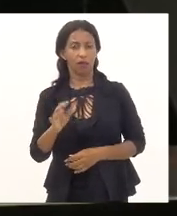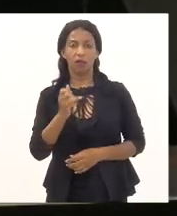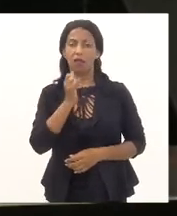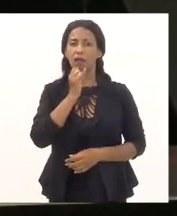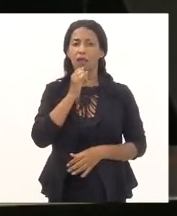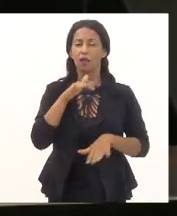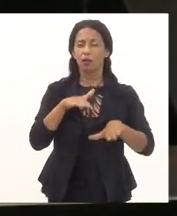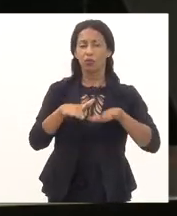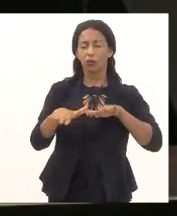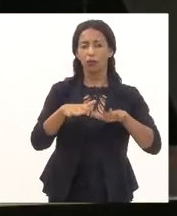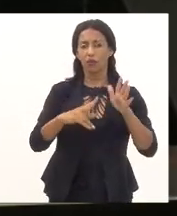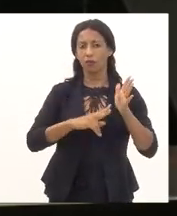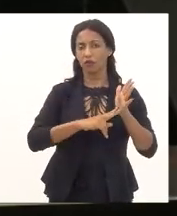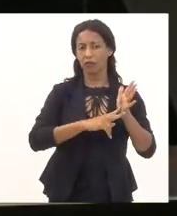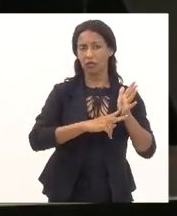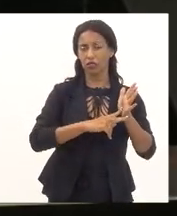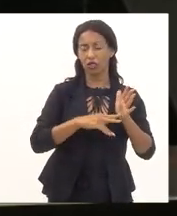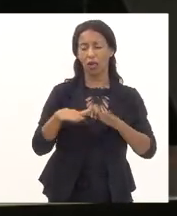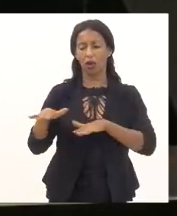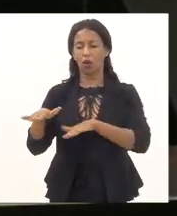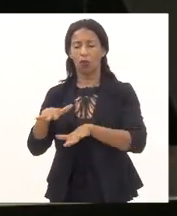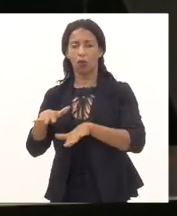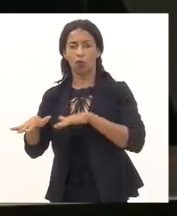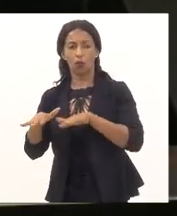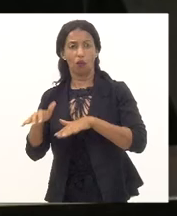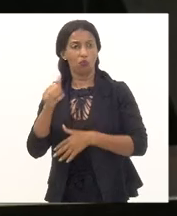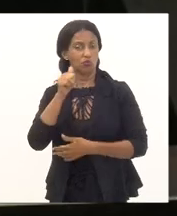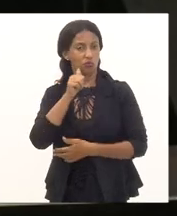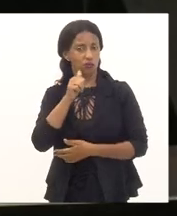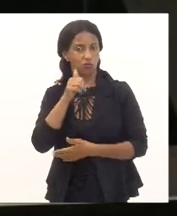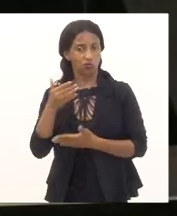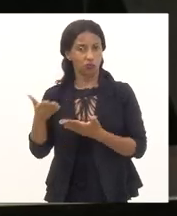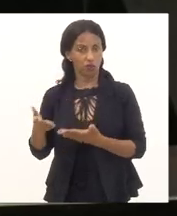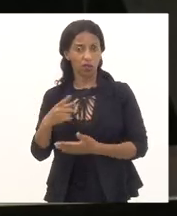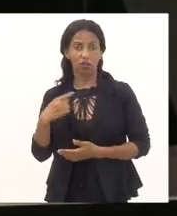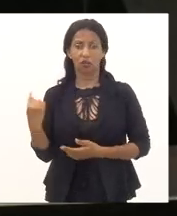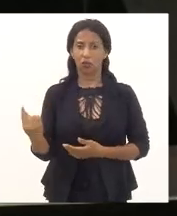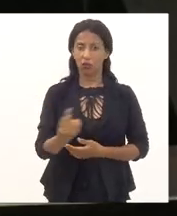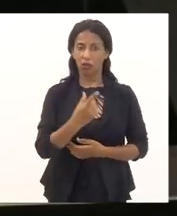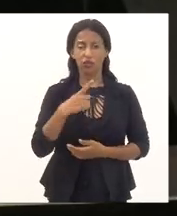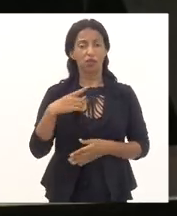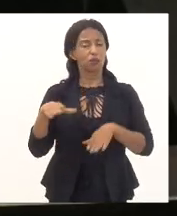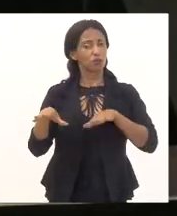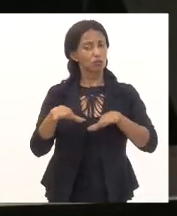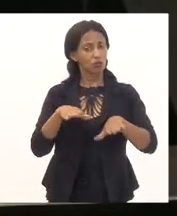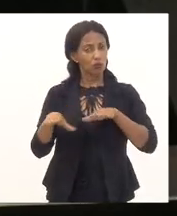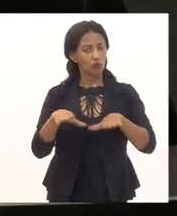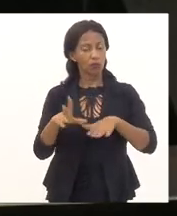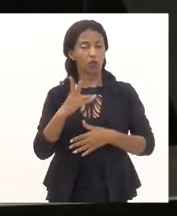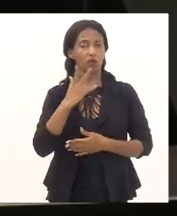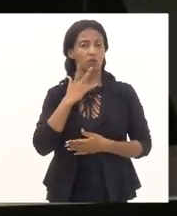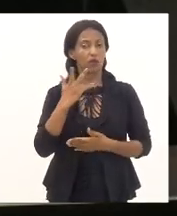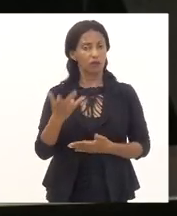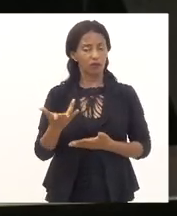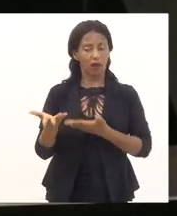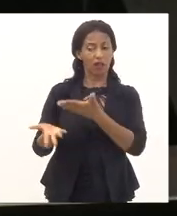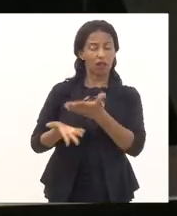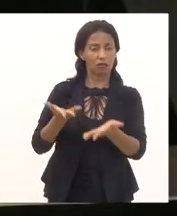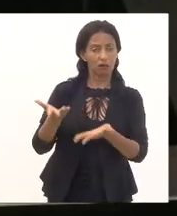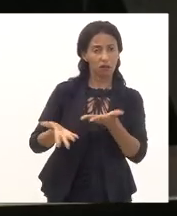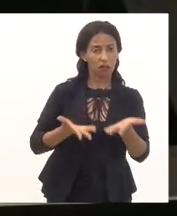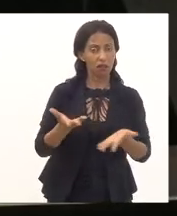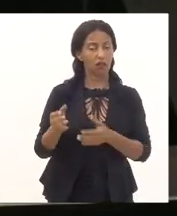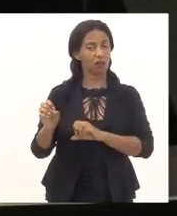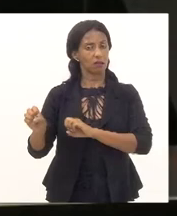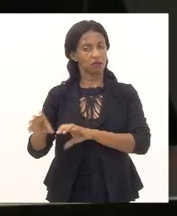do movimento sindical ou do movimento de mulheres, nós temos um movimento que fala e que trata das questões